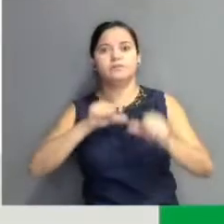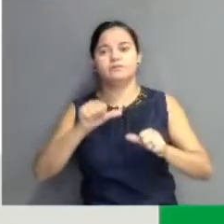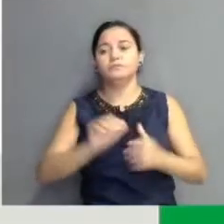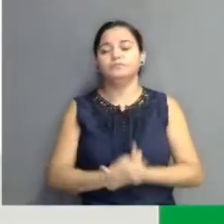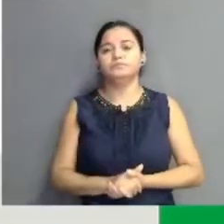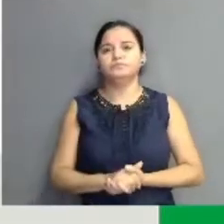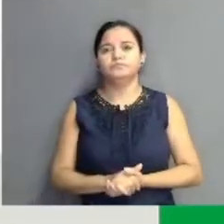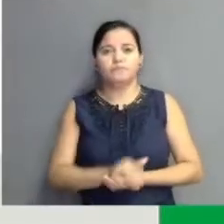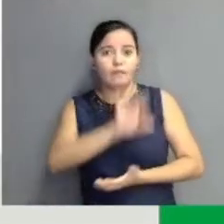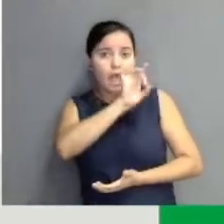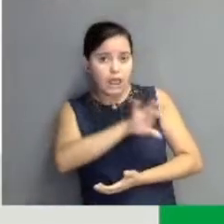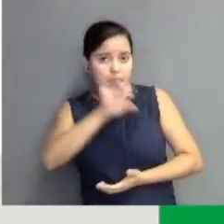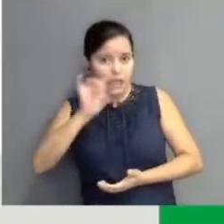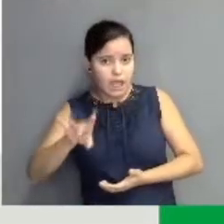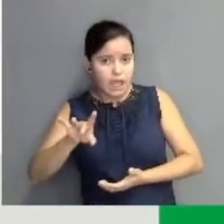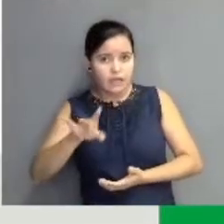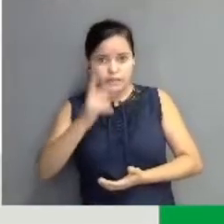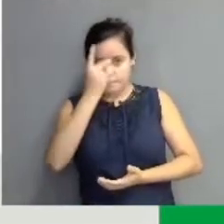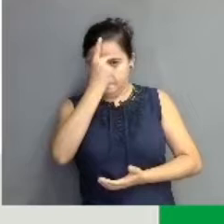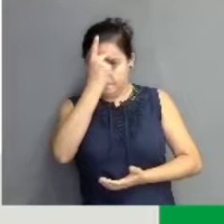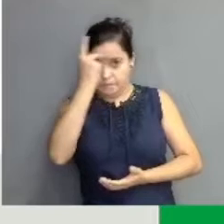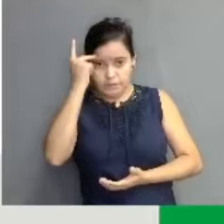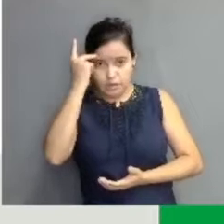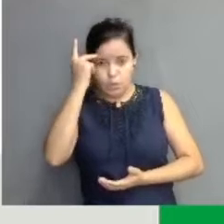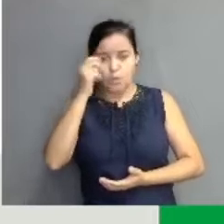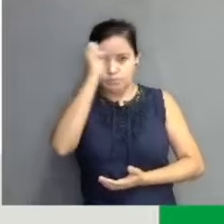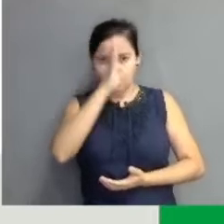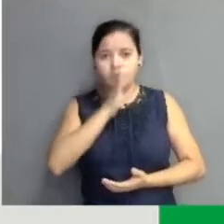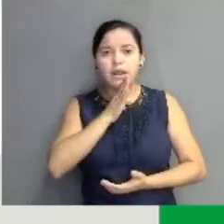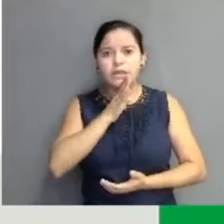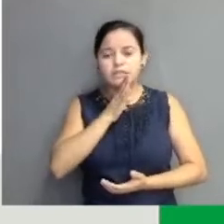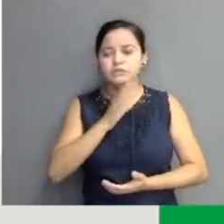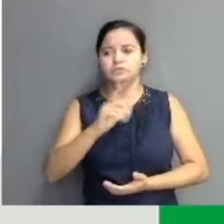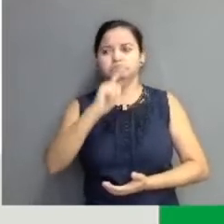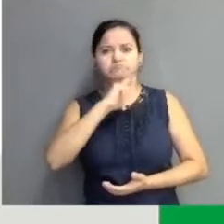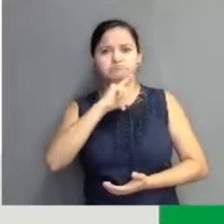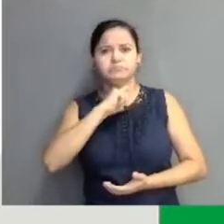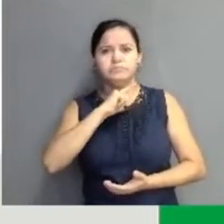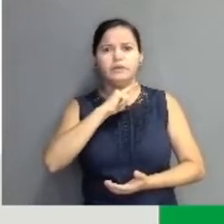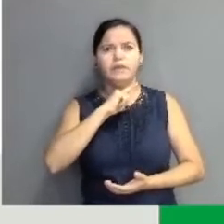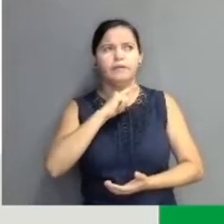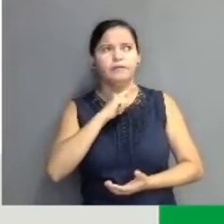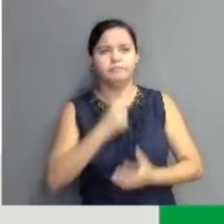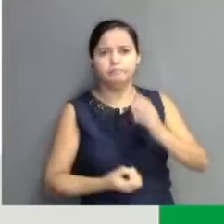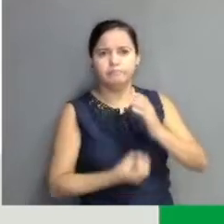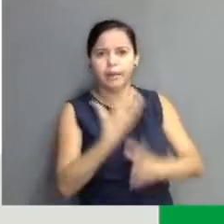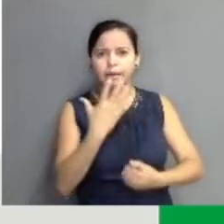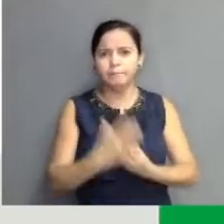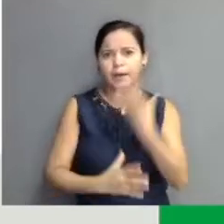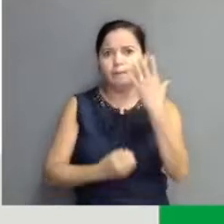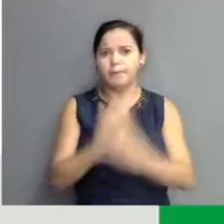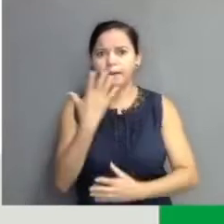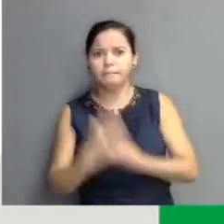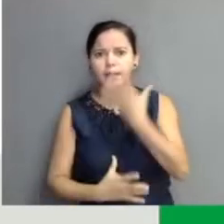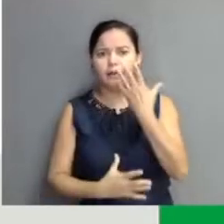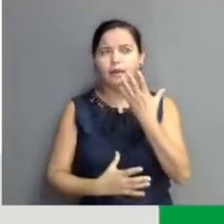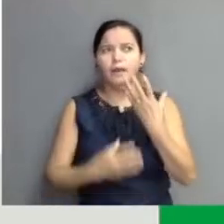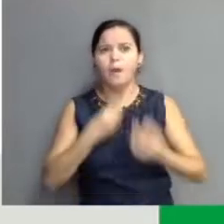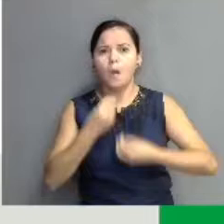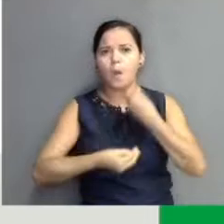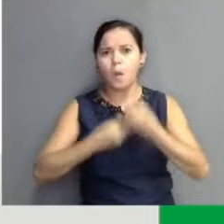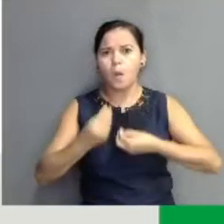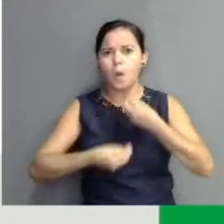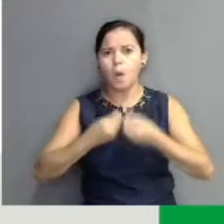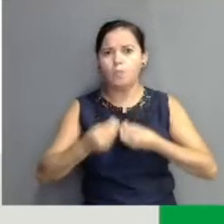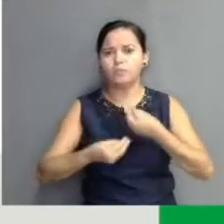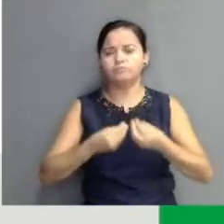cada brasileiro, gente, produz, em média, 1 quilo, tá, de lixo por dia. Se a gente for comparar com a população mundial, essa